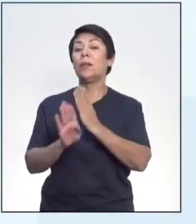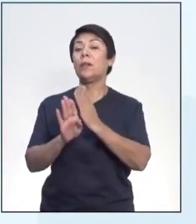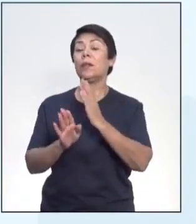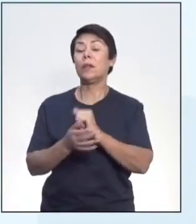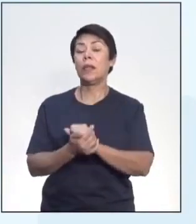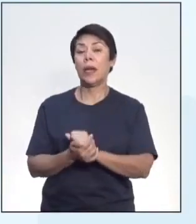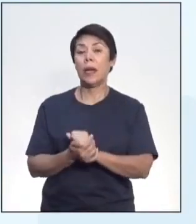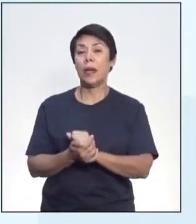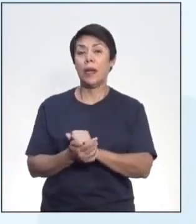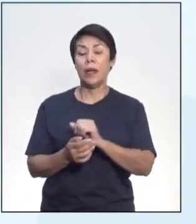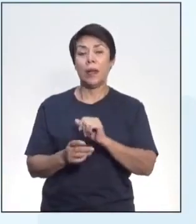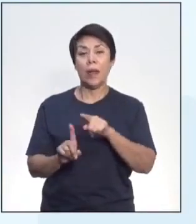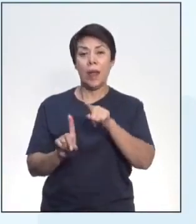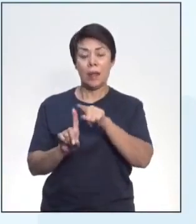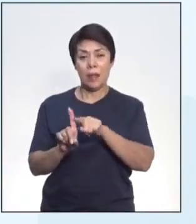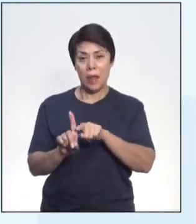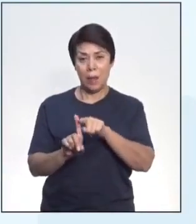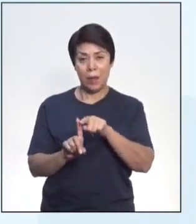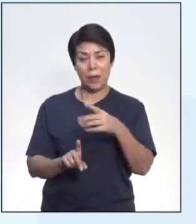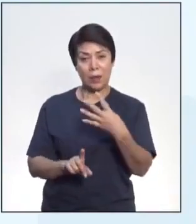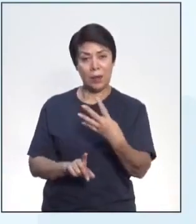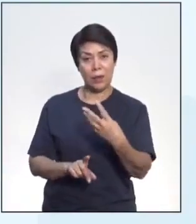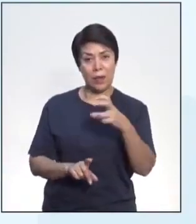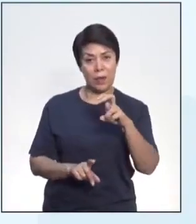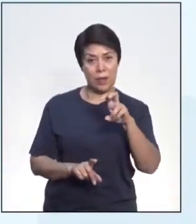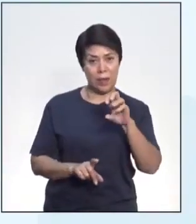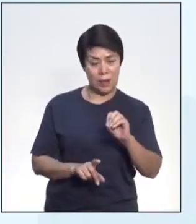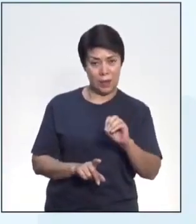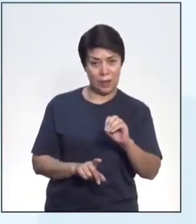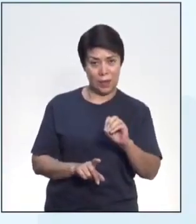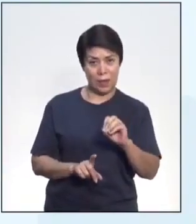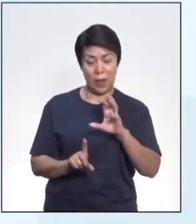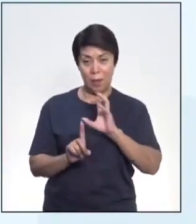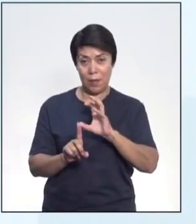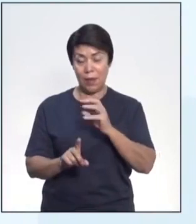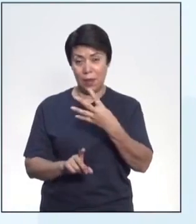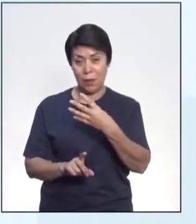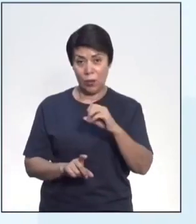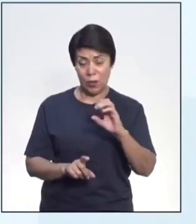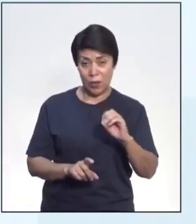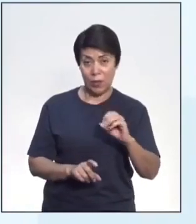na temperatura de 450 e a pressão de 400, eu vou ter